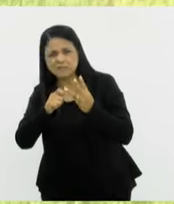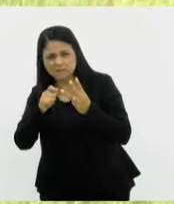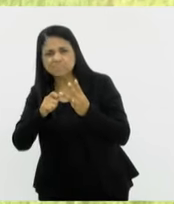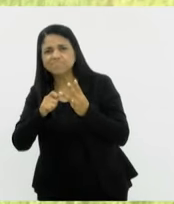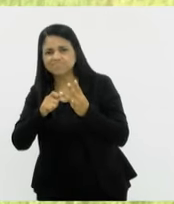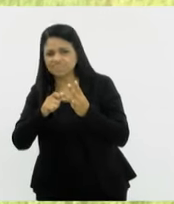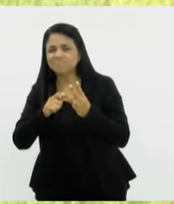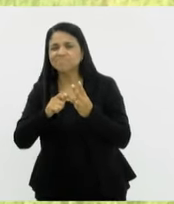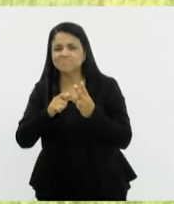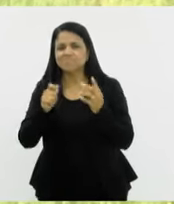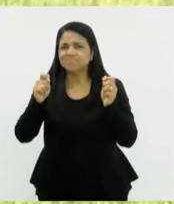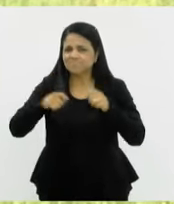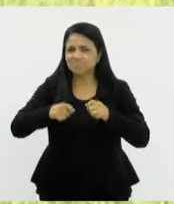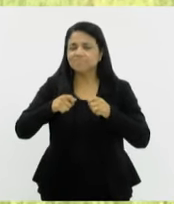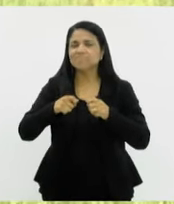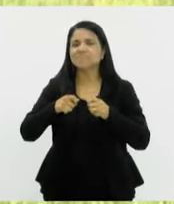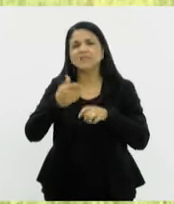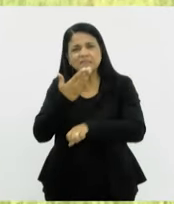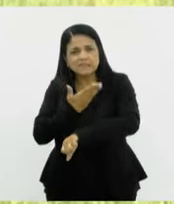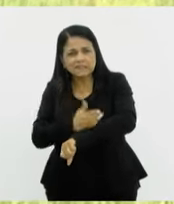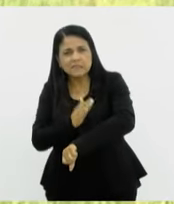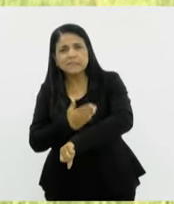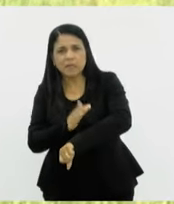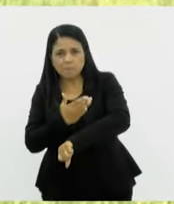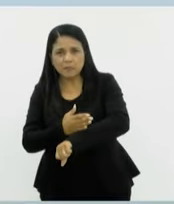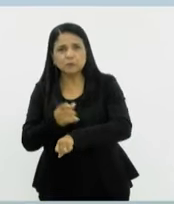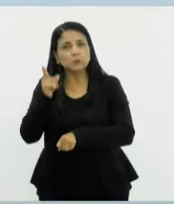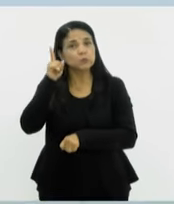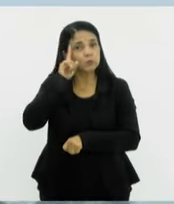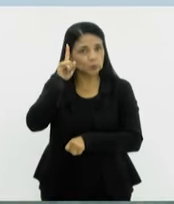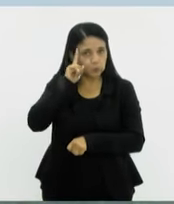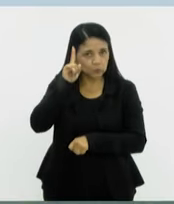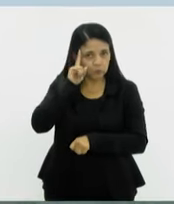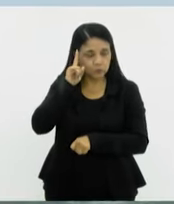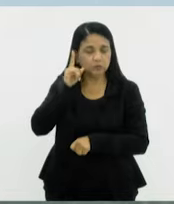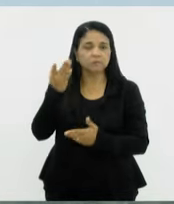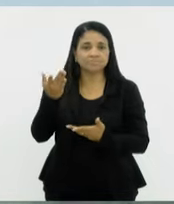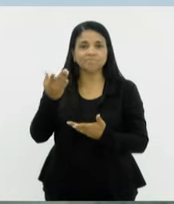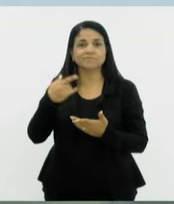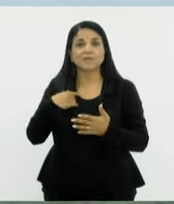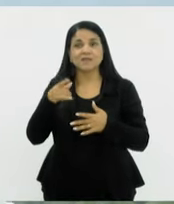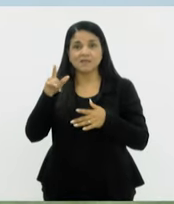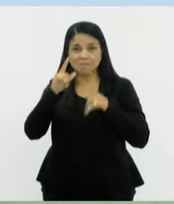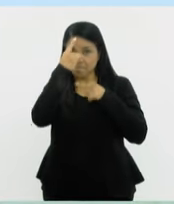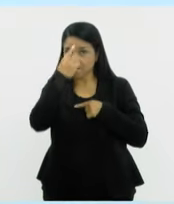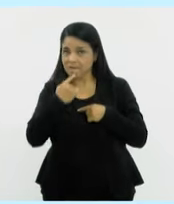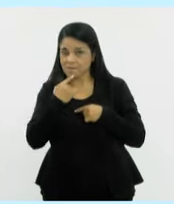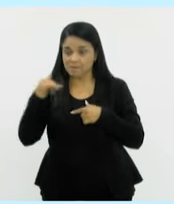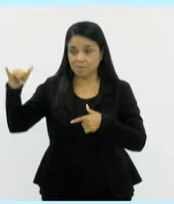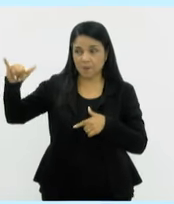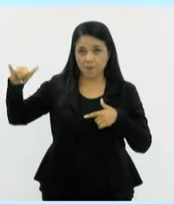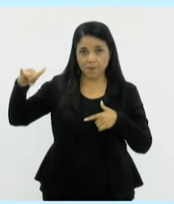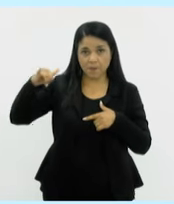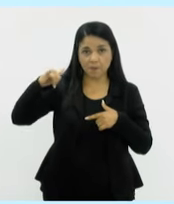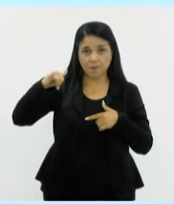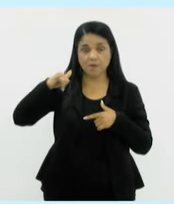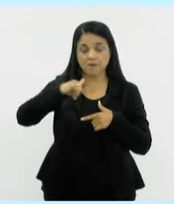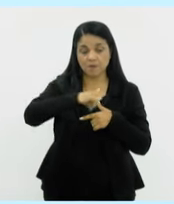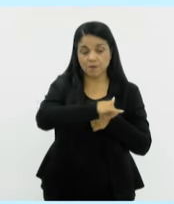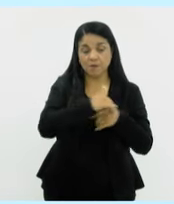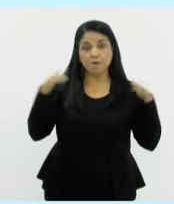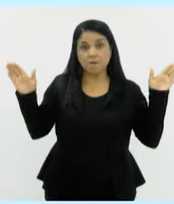Uns 3 meses de tratamento de treinamento diário. Essas imagens mostram ela em ação. Urubus e fragatas